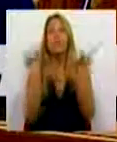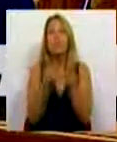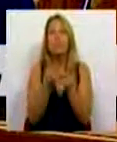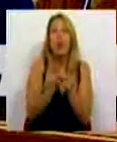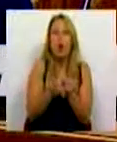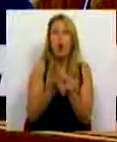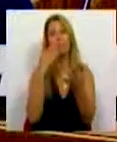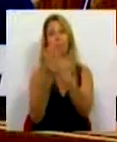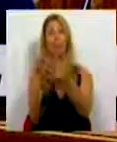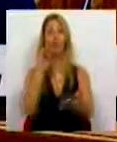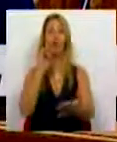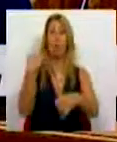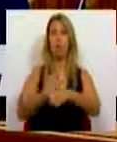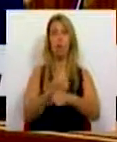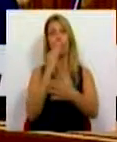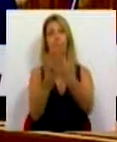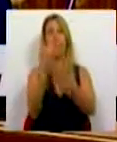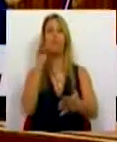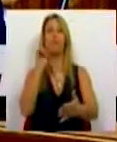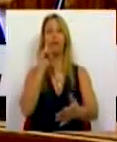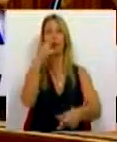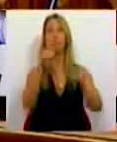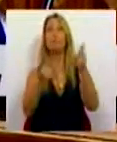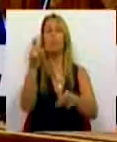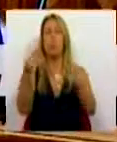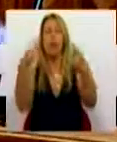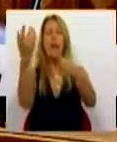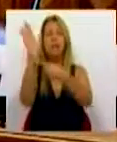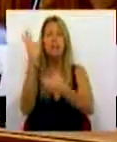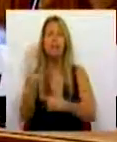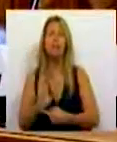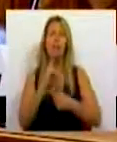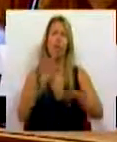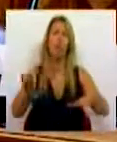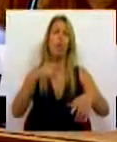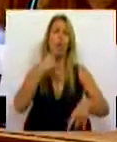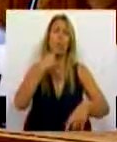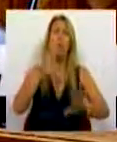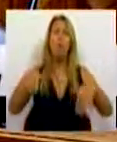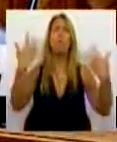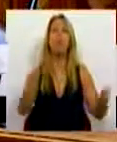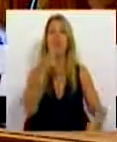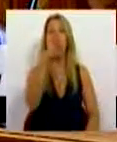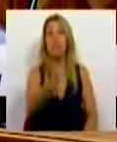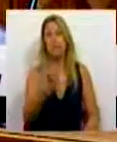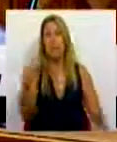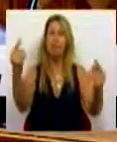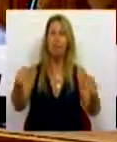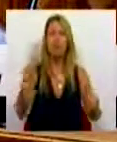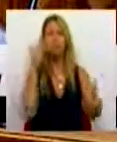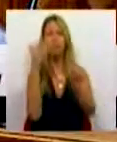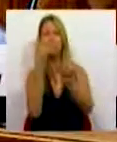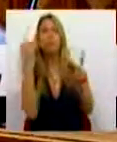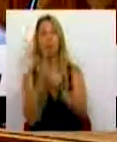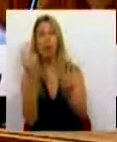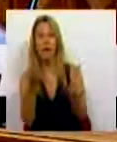Valorizar o trabalho e as pessoas. Há muitos exemplos que eu poderia dar e eu vou apenas, até porque foi muito focado, falar a